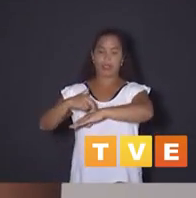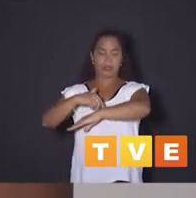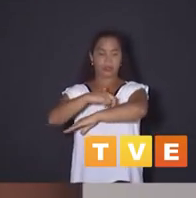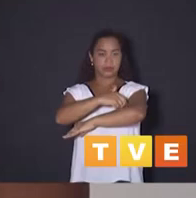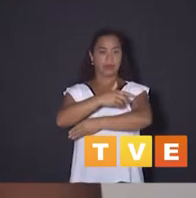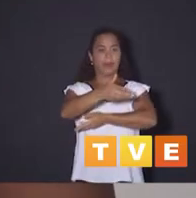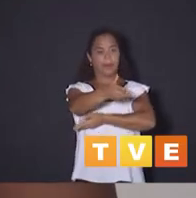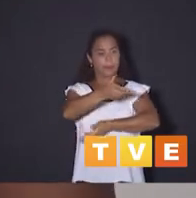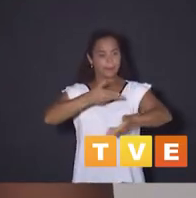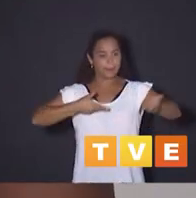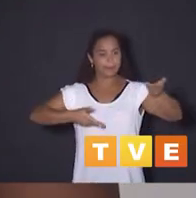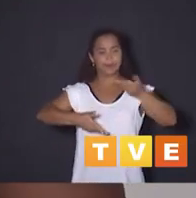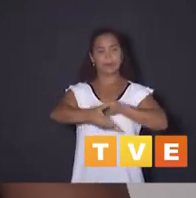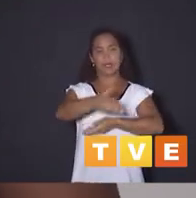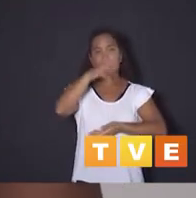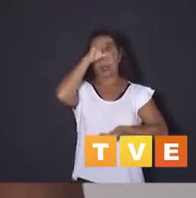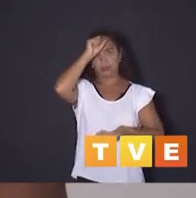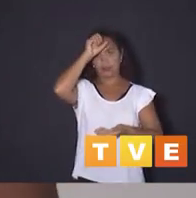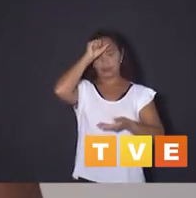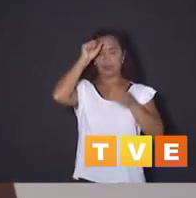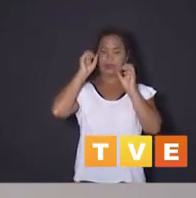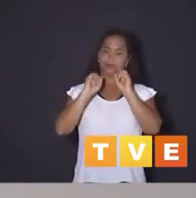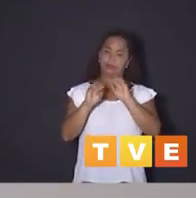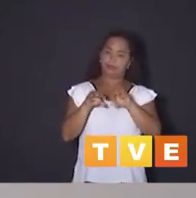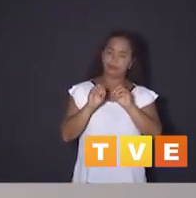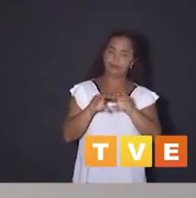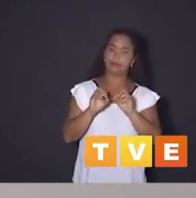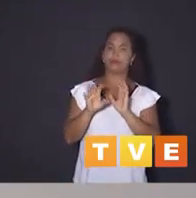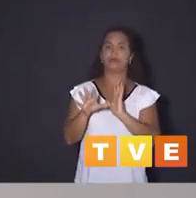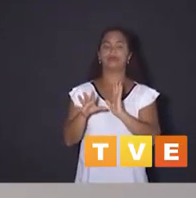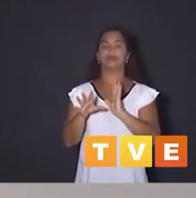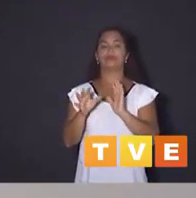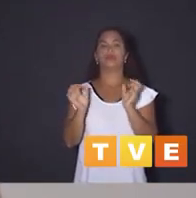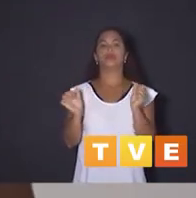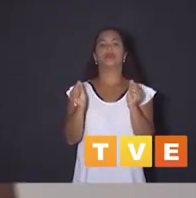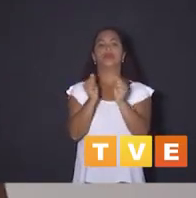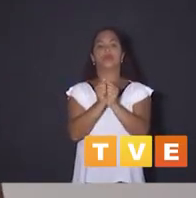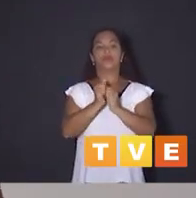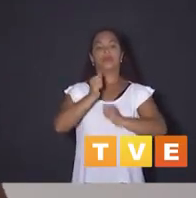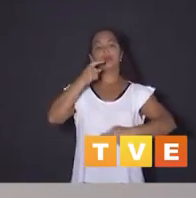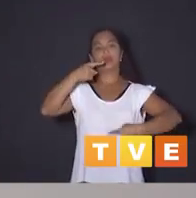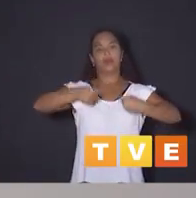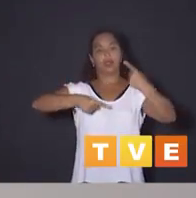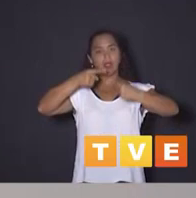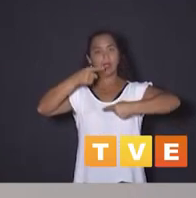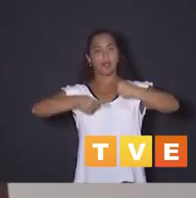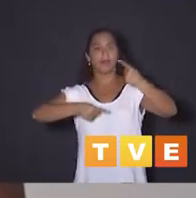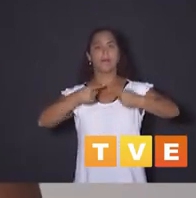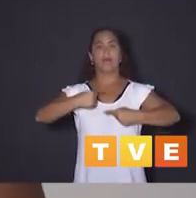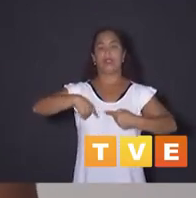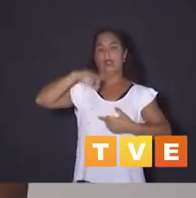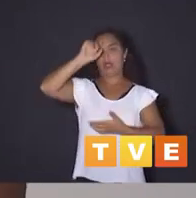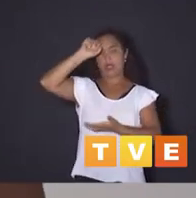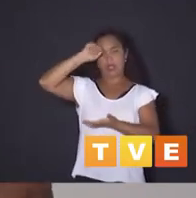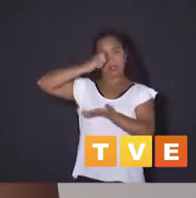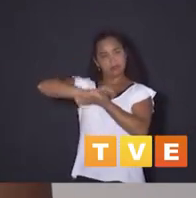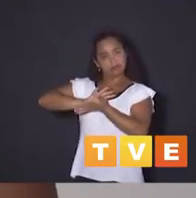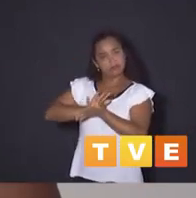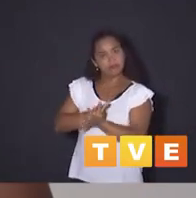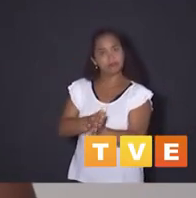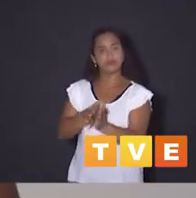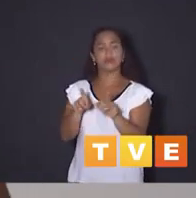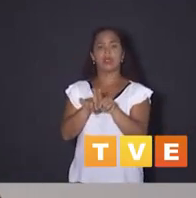aprendizagem dentro do meu ateliê é acompanhado dessa discussão sobre os activistas anti racistas lgbts e